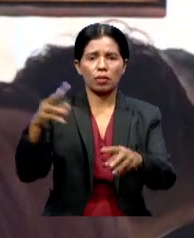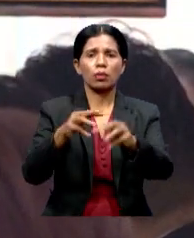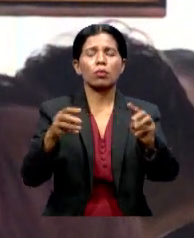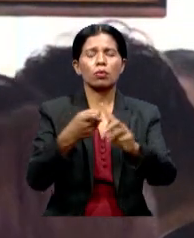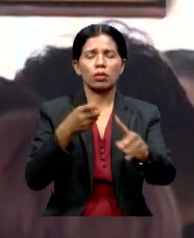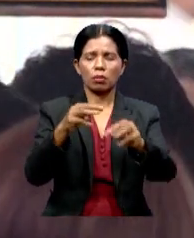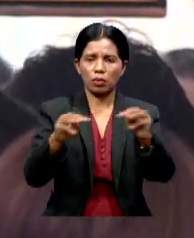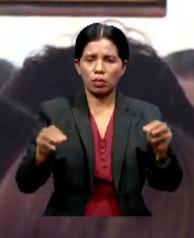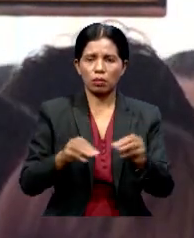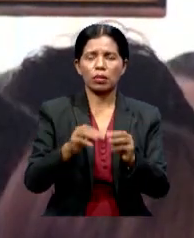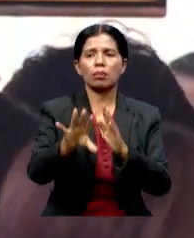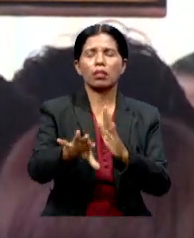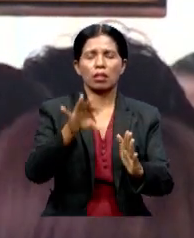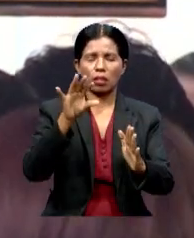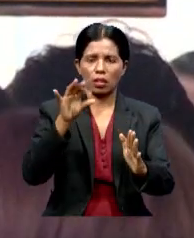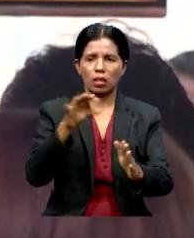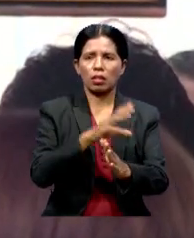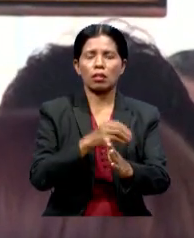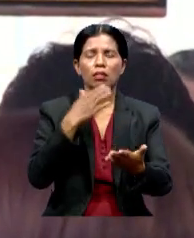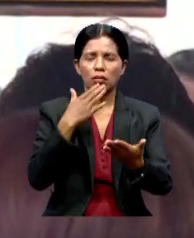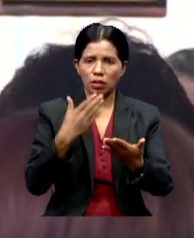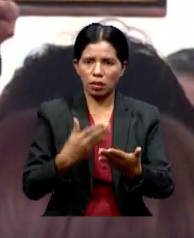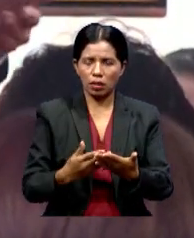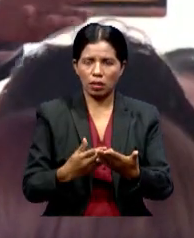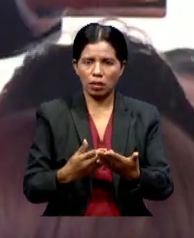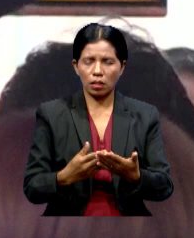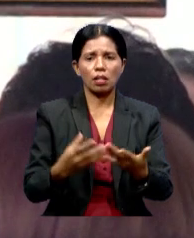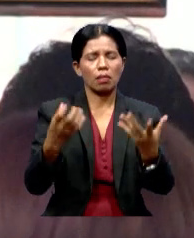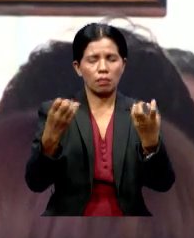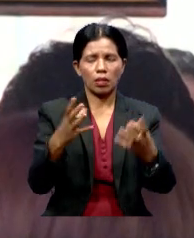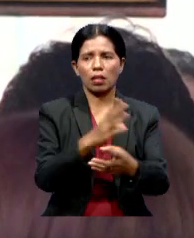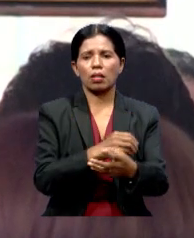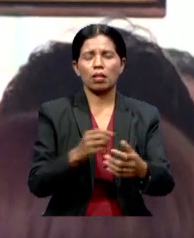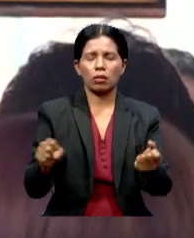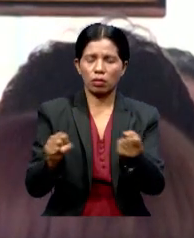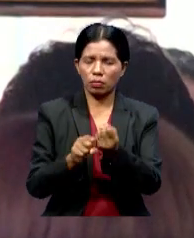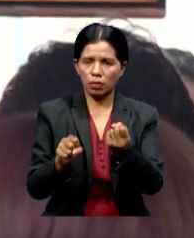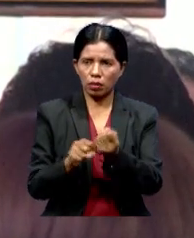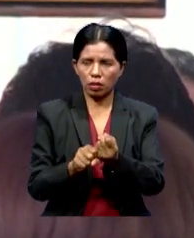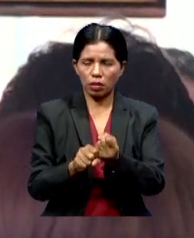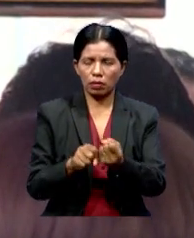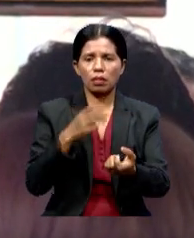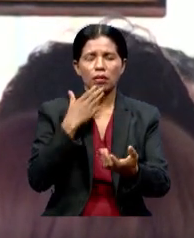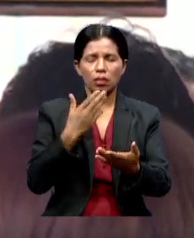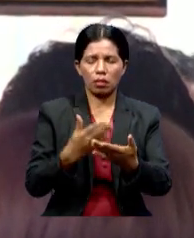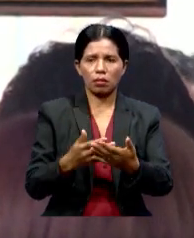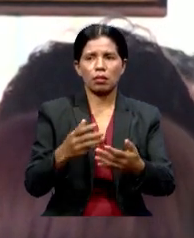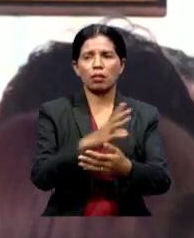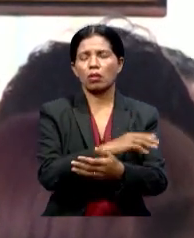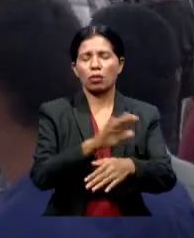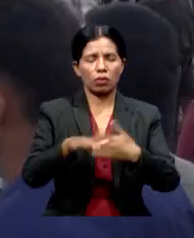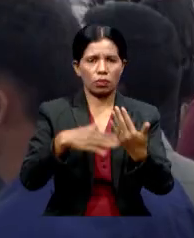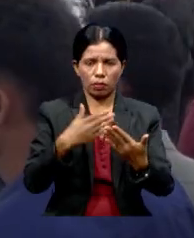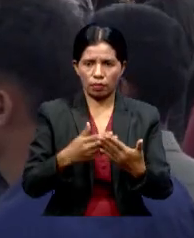município orienta e não reforça benefícios, não é para onde contribui para o bem-estar das populações locais de